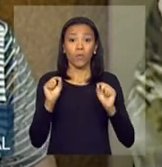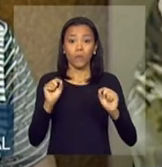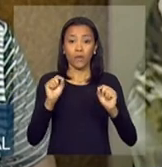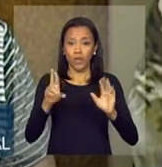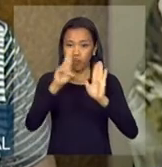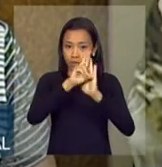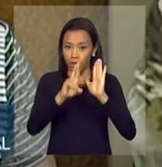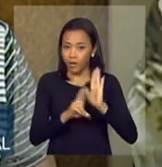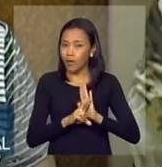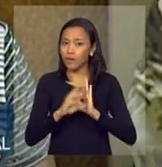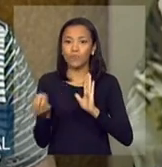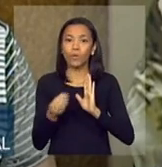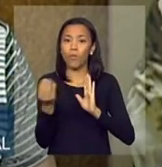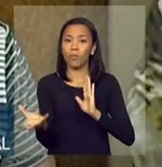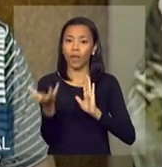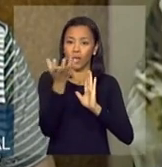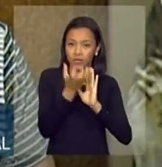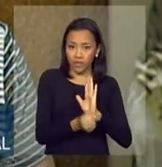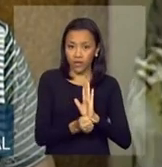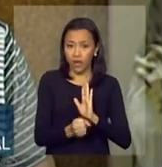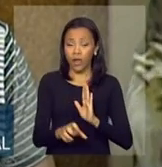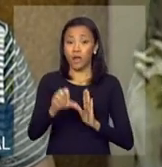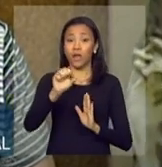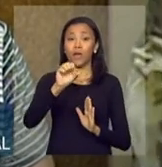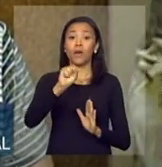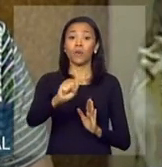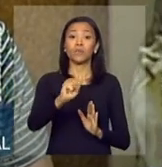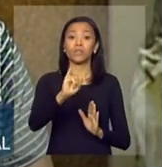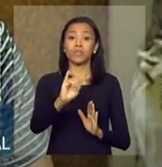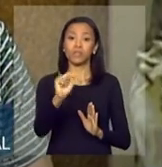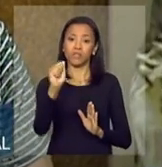requisitos para aderir ao CISAM, é necessário rever o